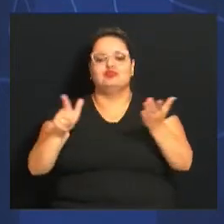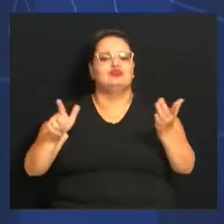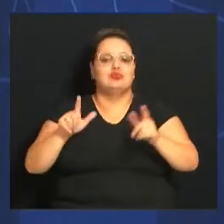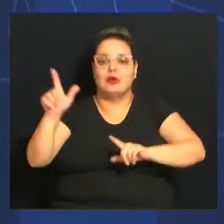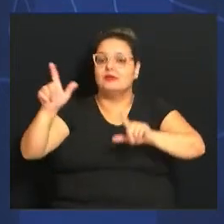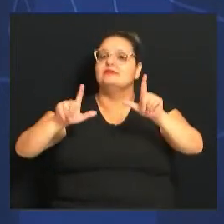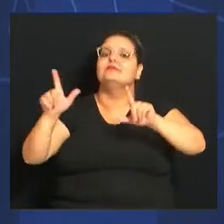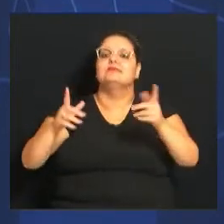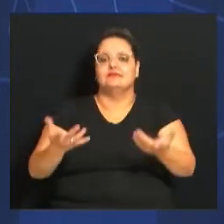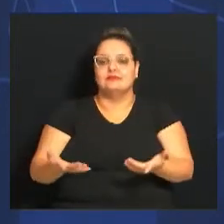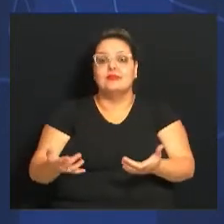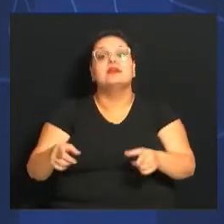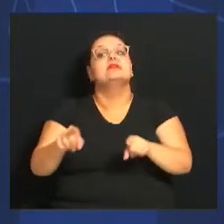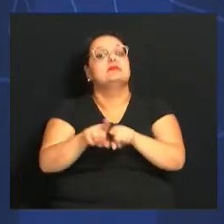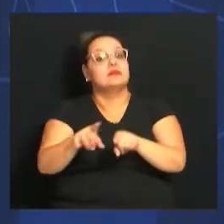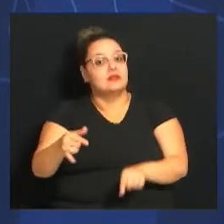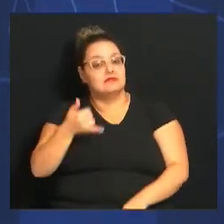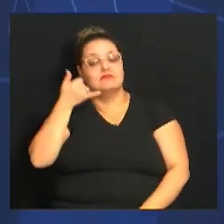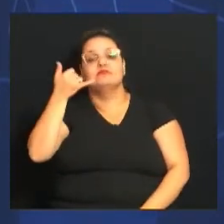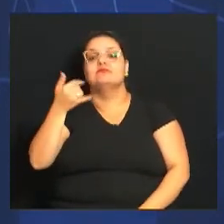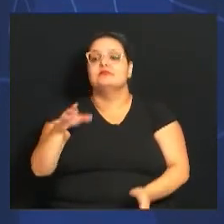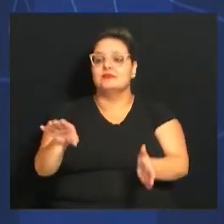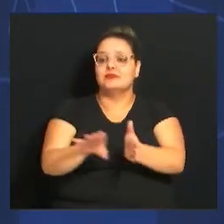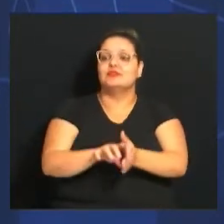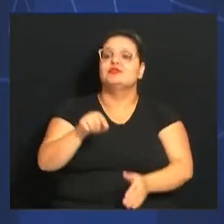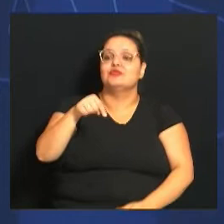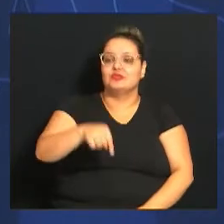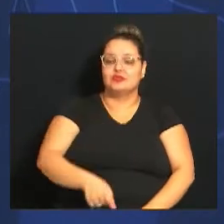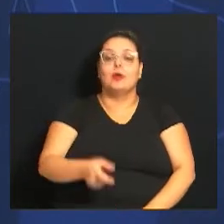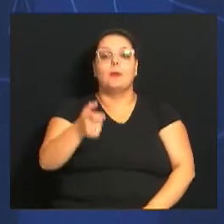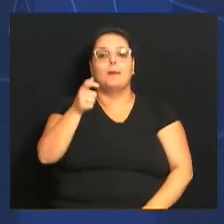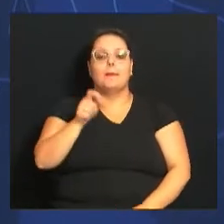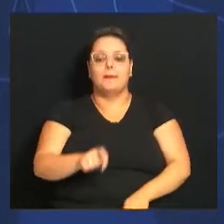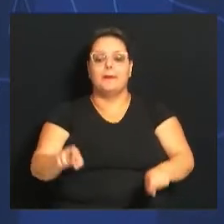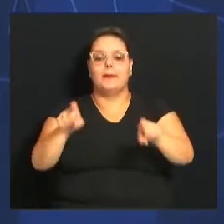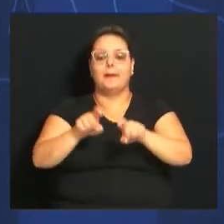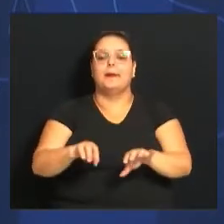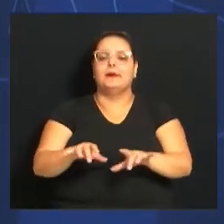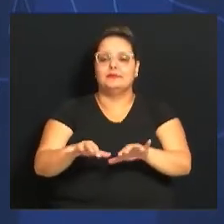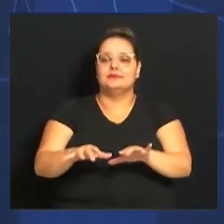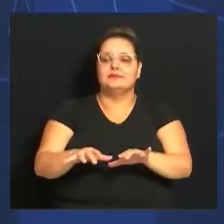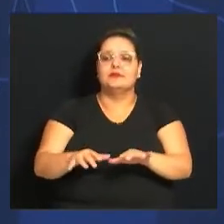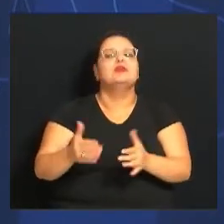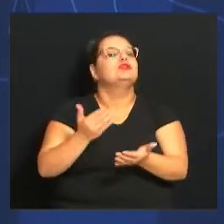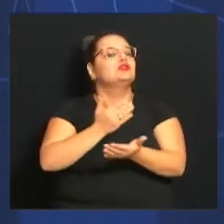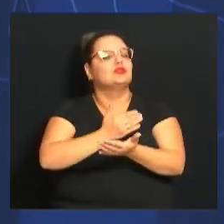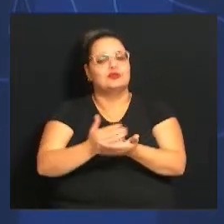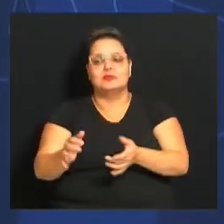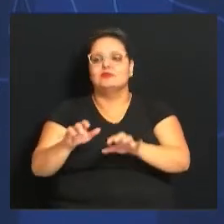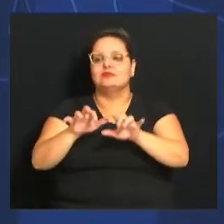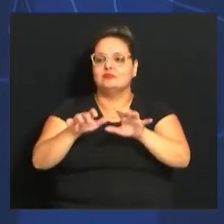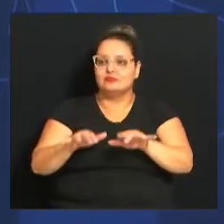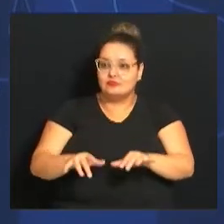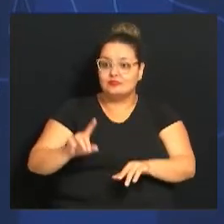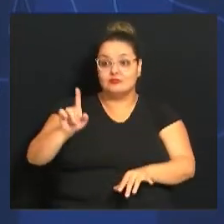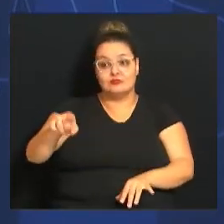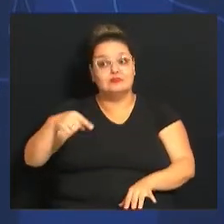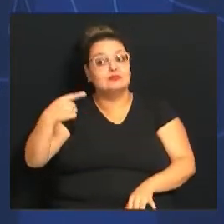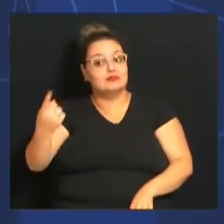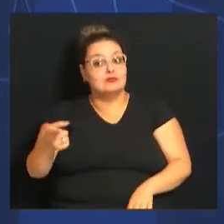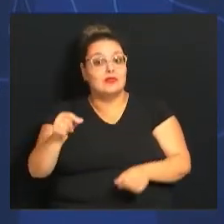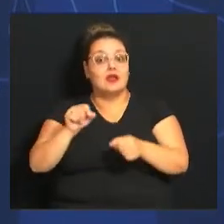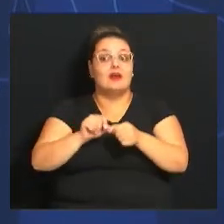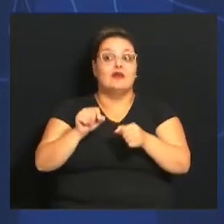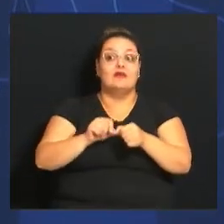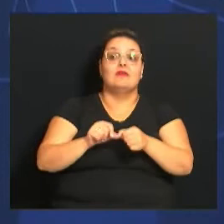também pelo celular. Chego aqui na câmera, já ligo o computador. À tarde eu já começo a escrever o jornal do dia seguinte. Eu faço aula de